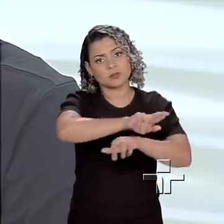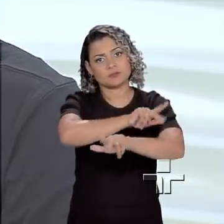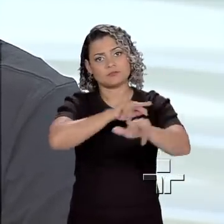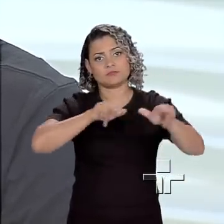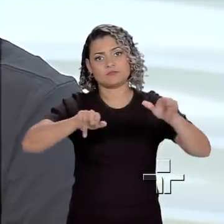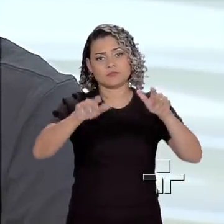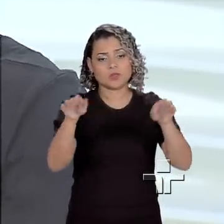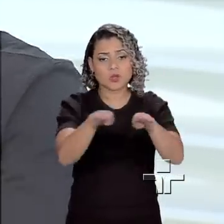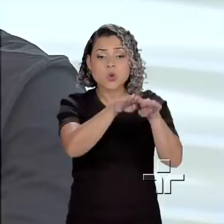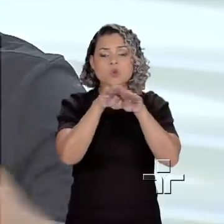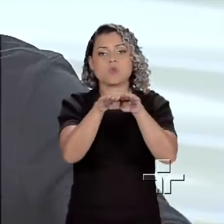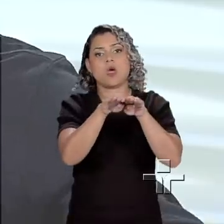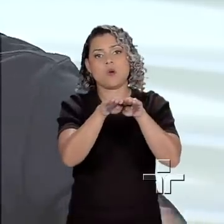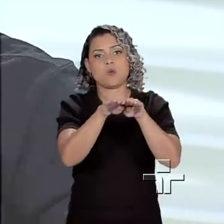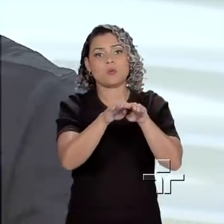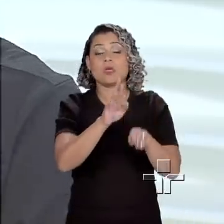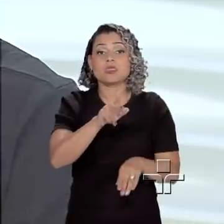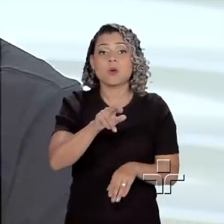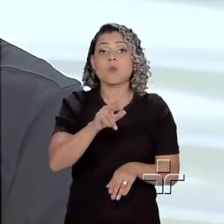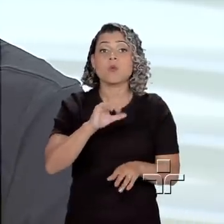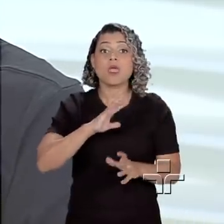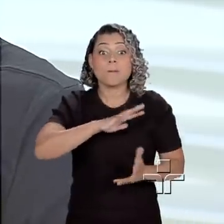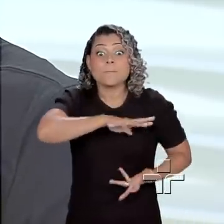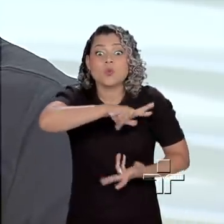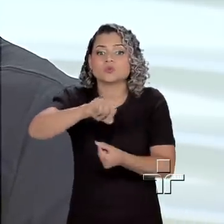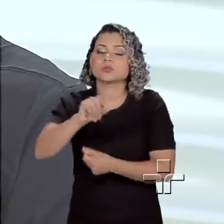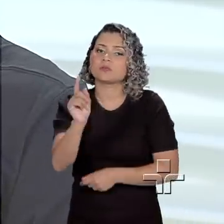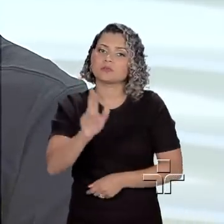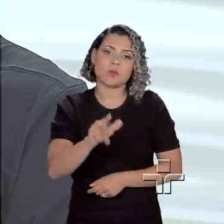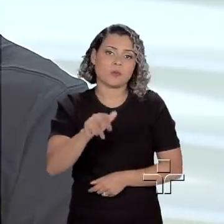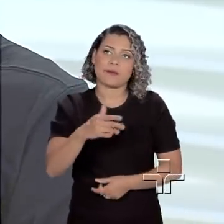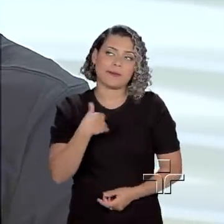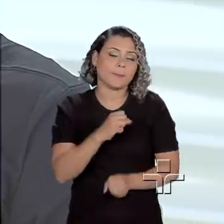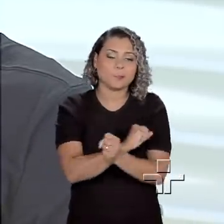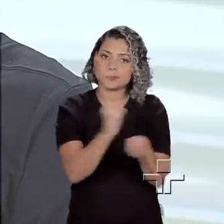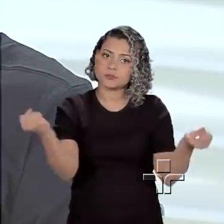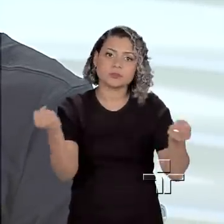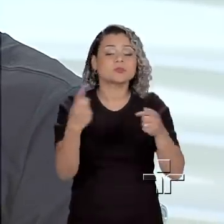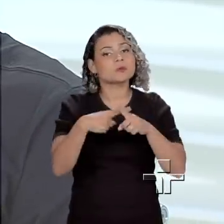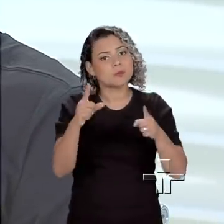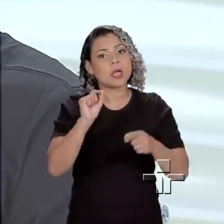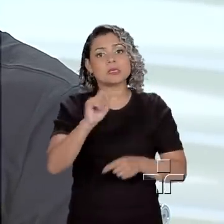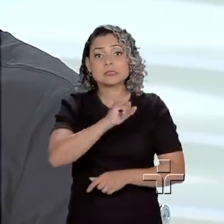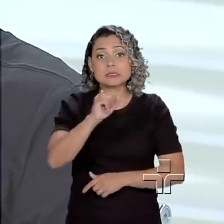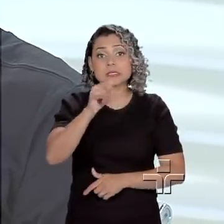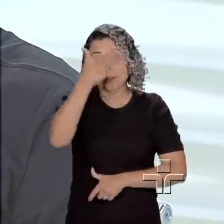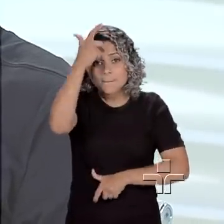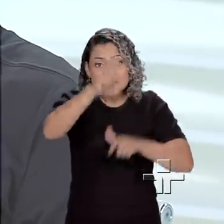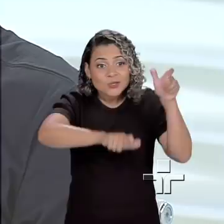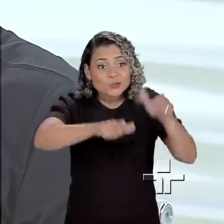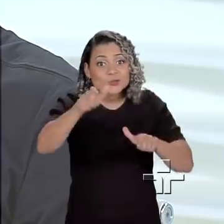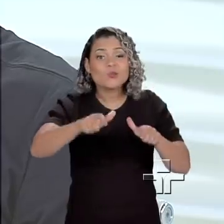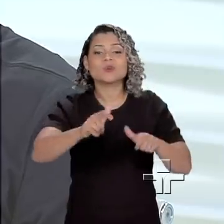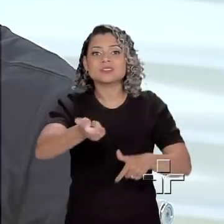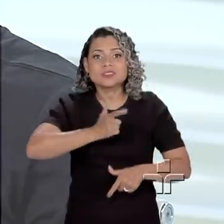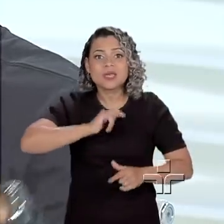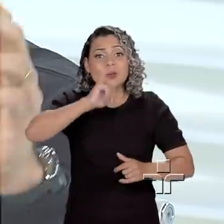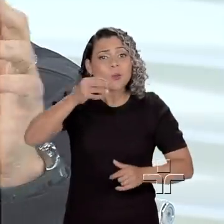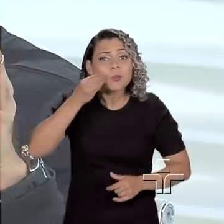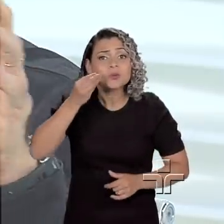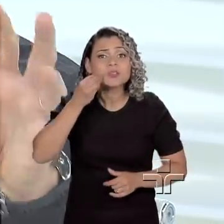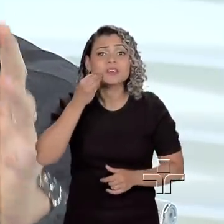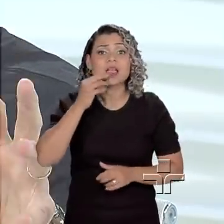Não necessariamente igualdade universal, eu acho que é utópico, mas que cada vez mais gente tivesse